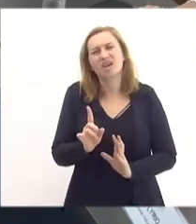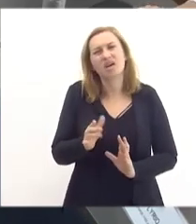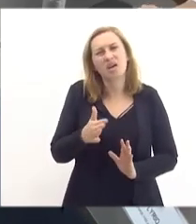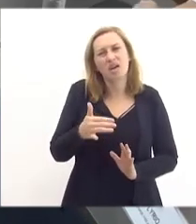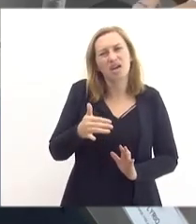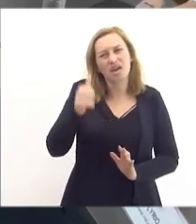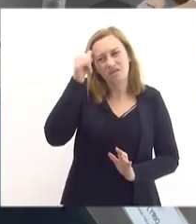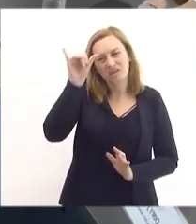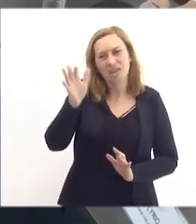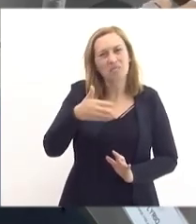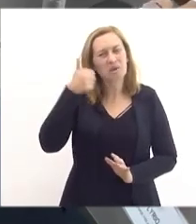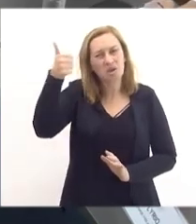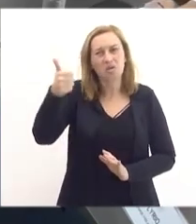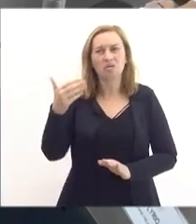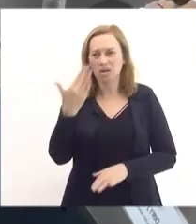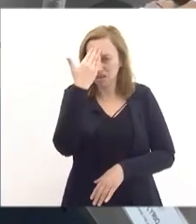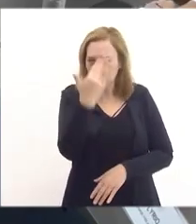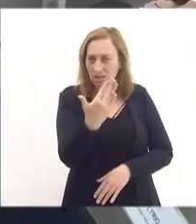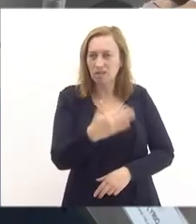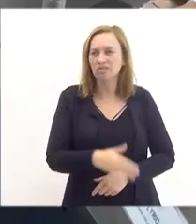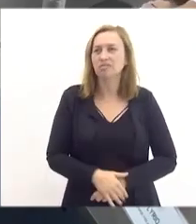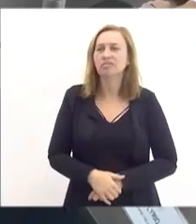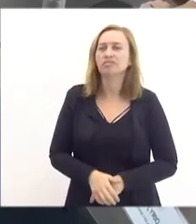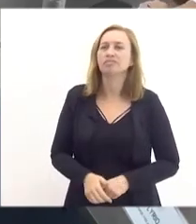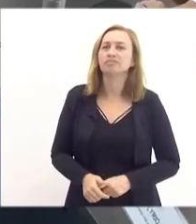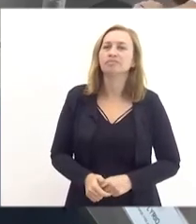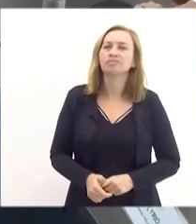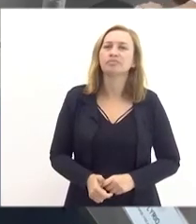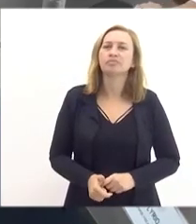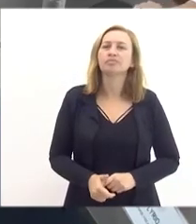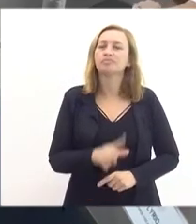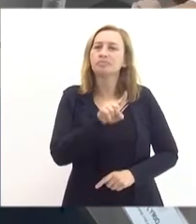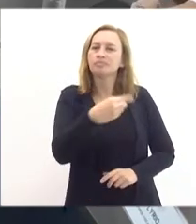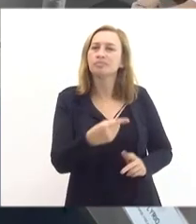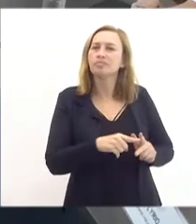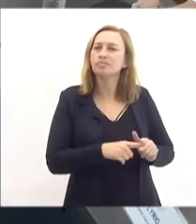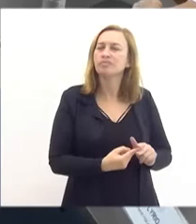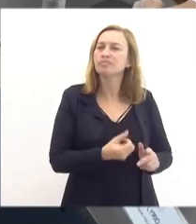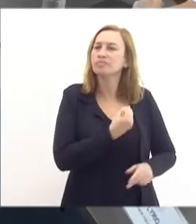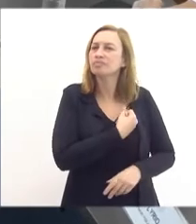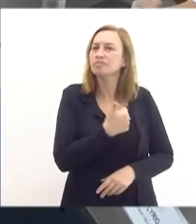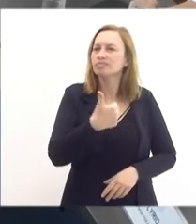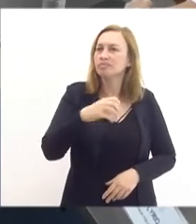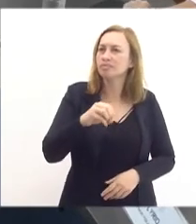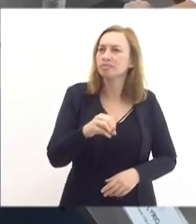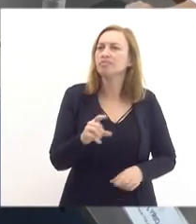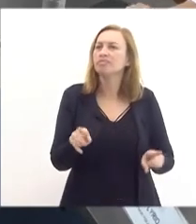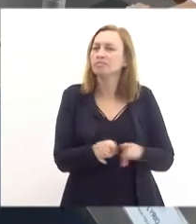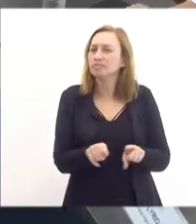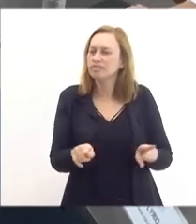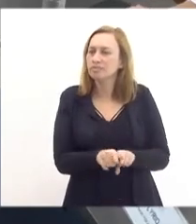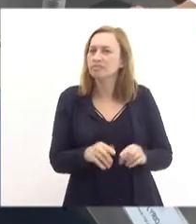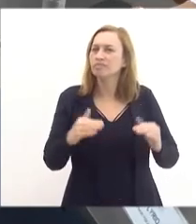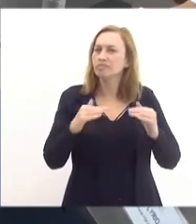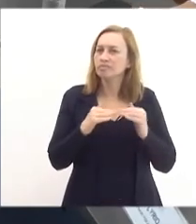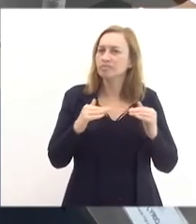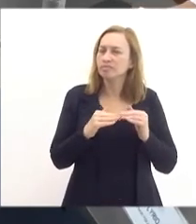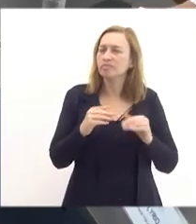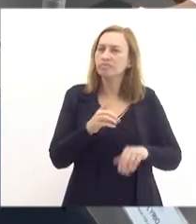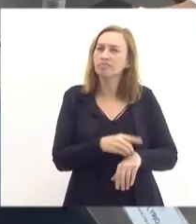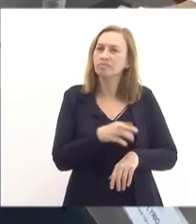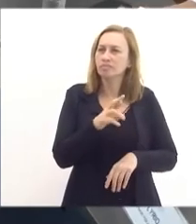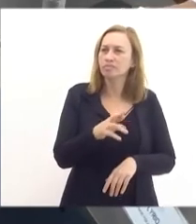Perfeito. Mas eu agradeço. A outra é a modificativa número 10, também concordando com o Dr.